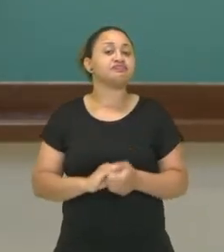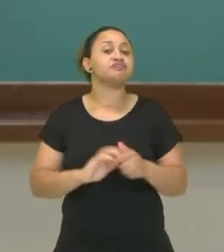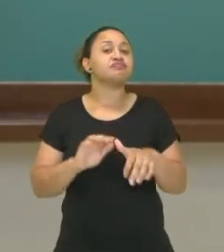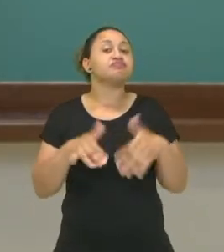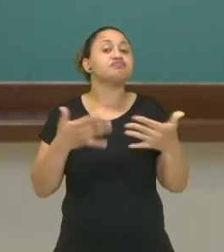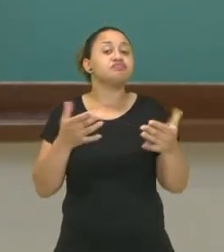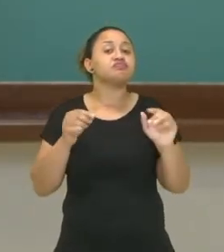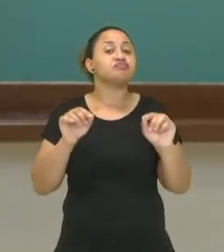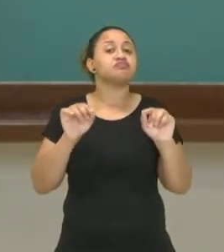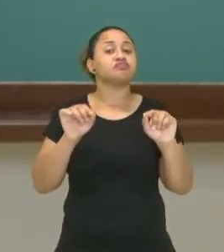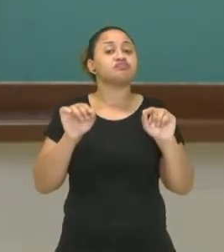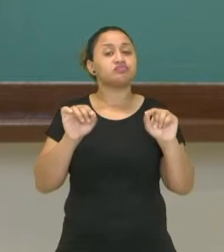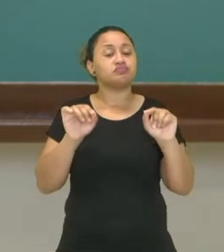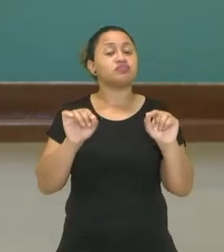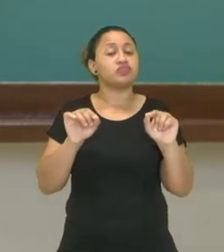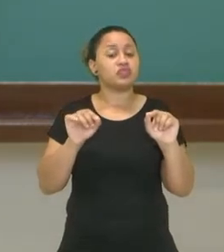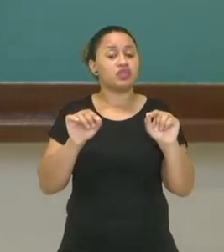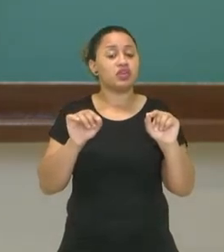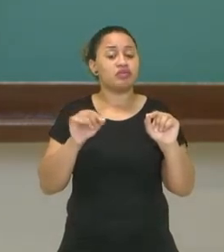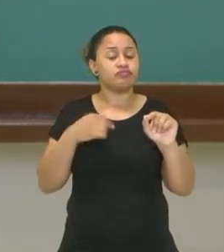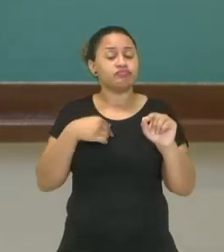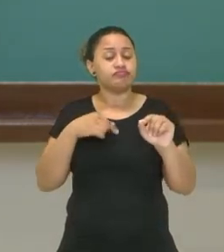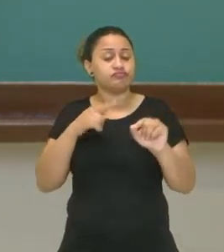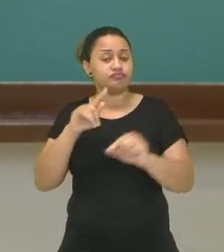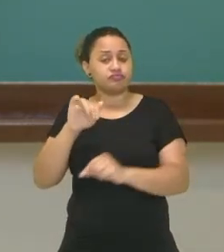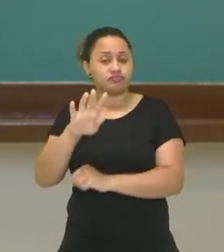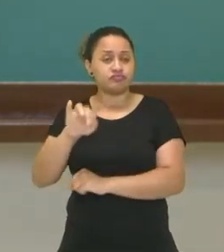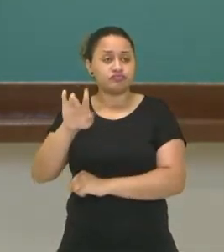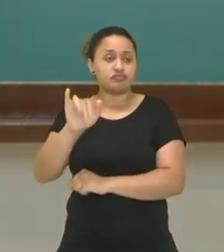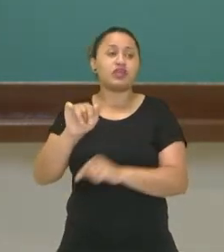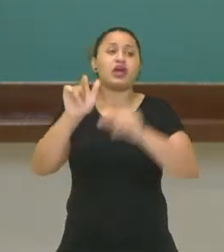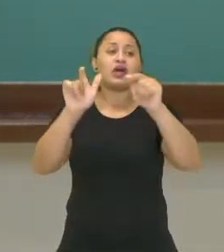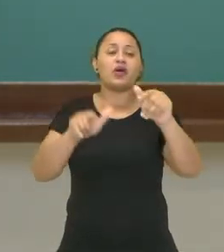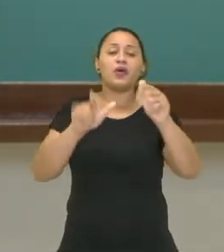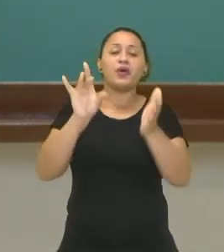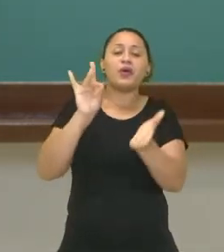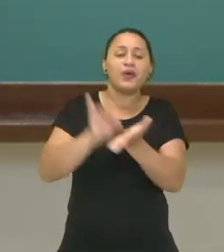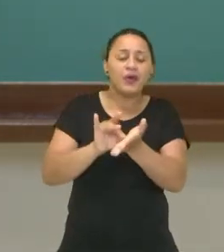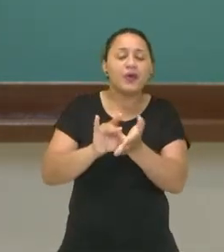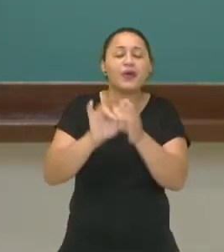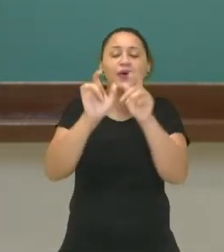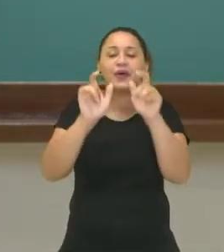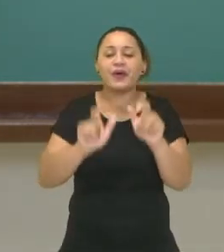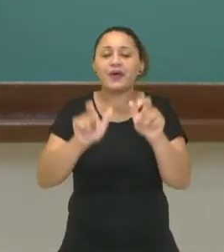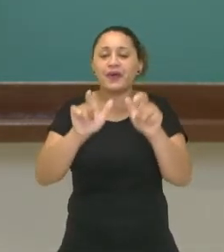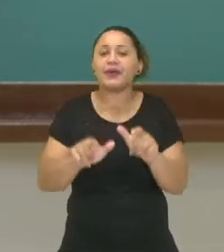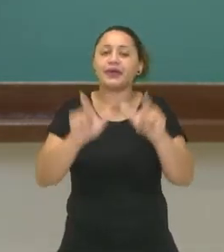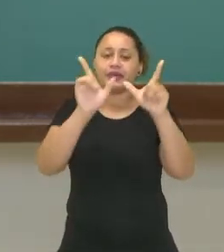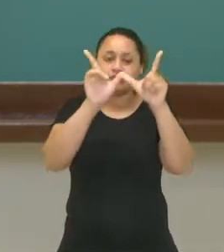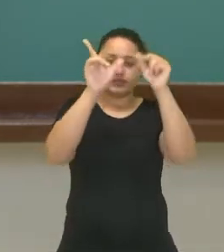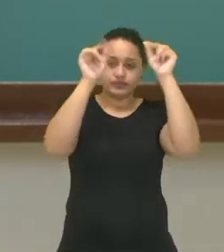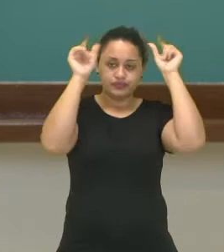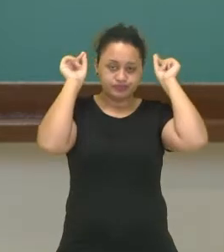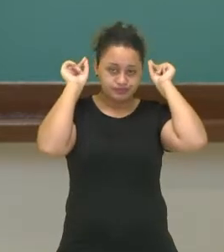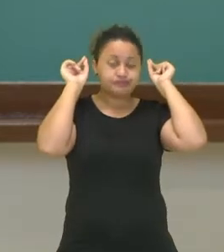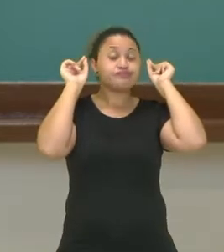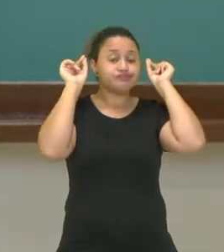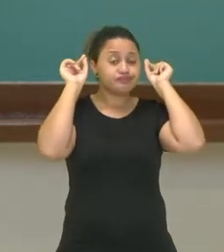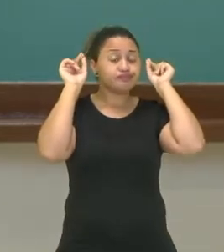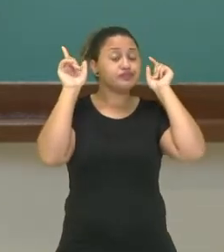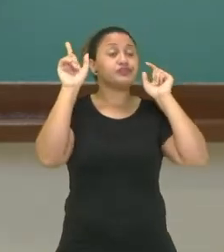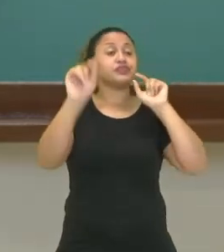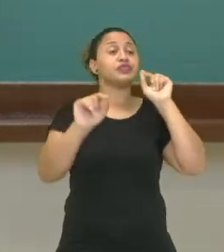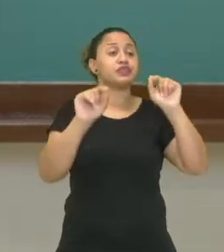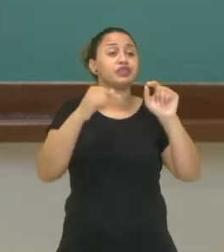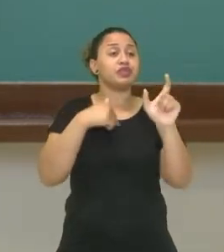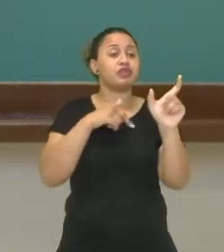Então, a ginástica, ela nasceu do berço da civilização lá na Grécia. E ela veio do